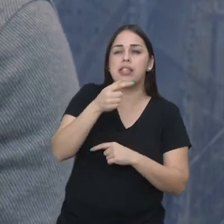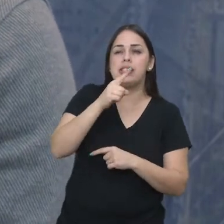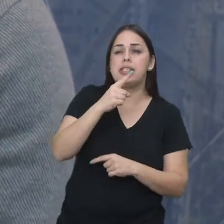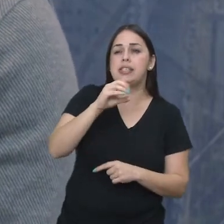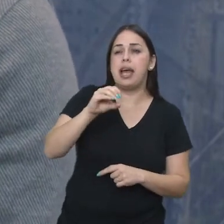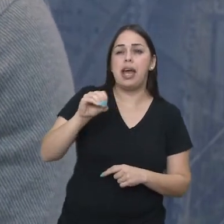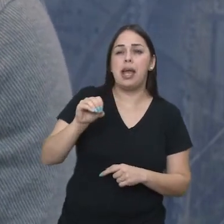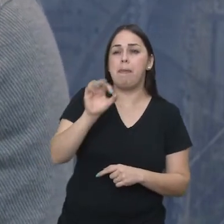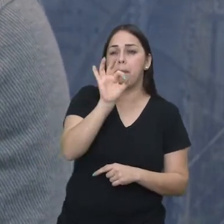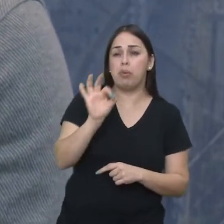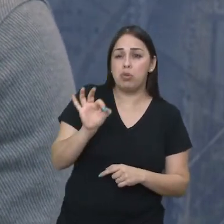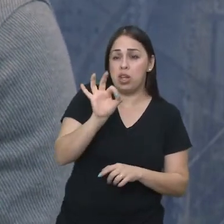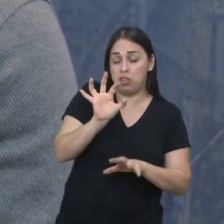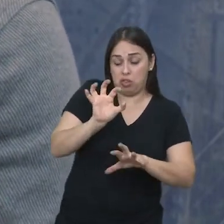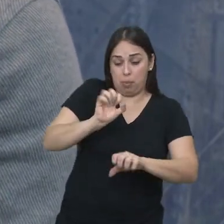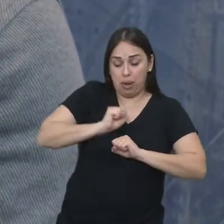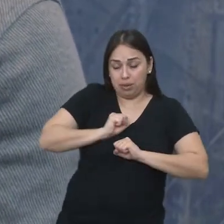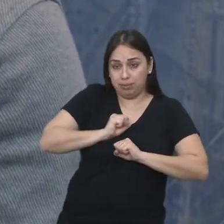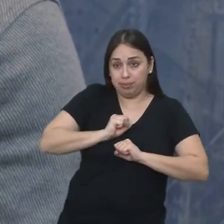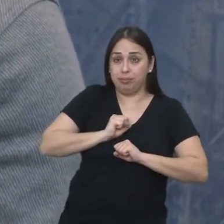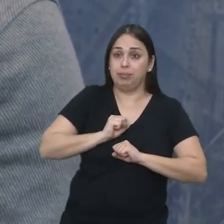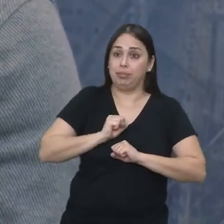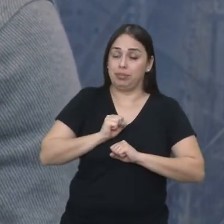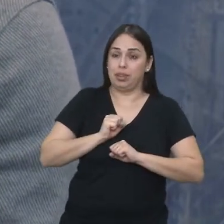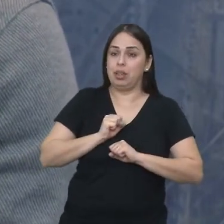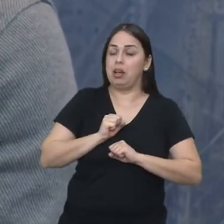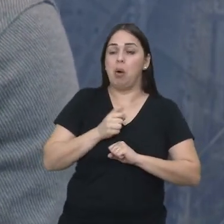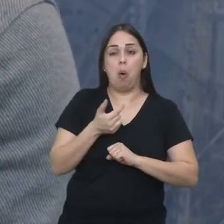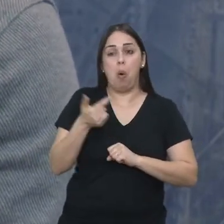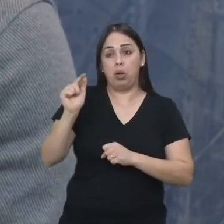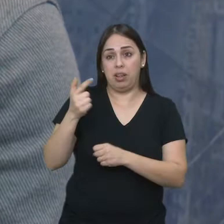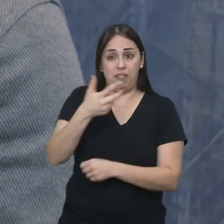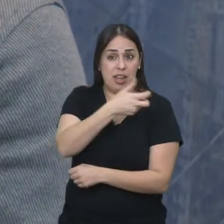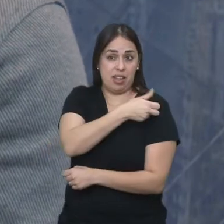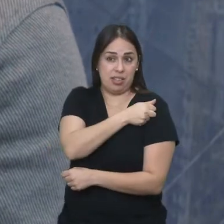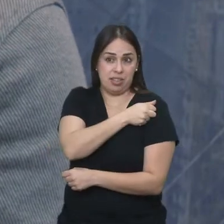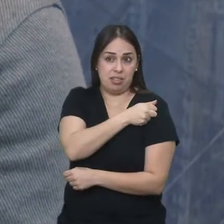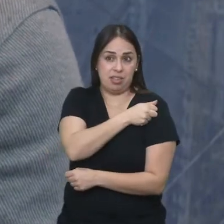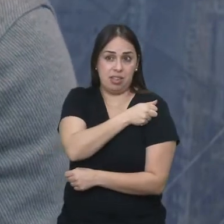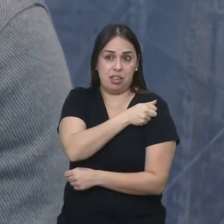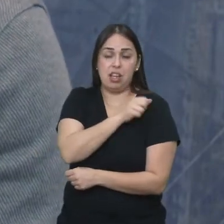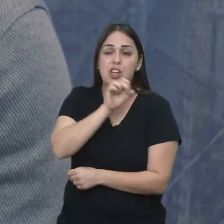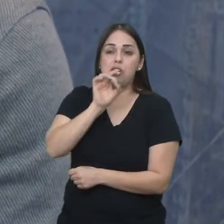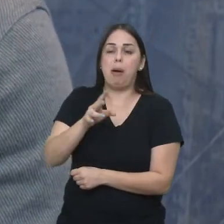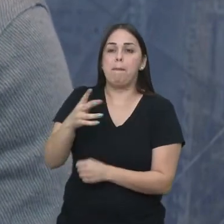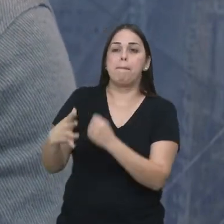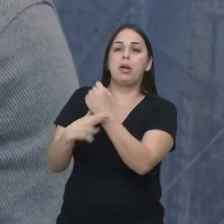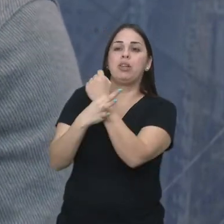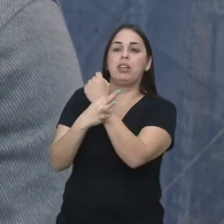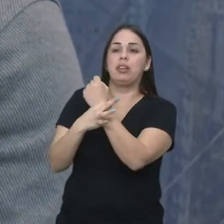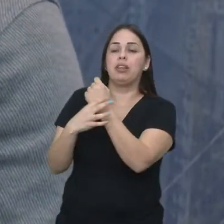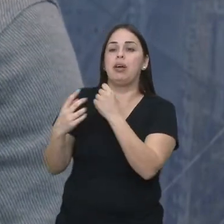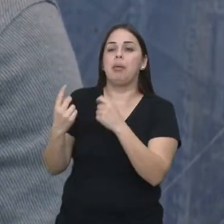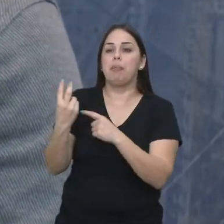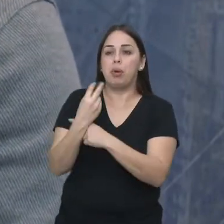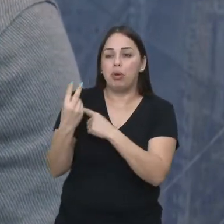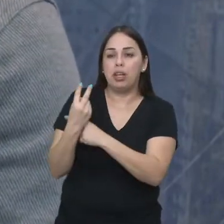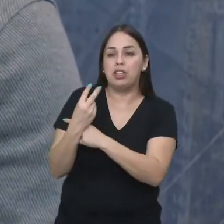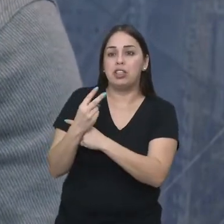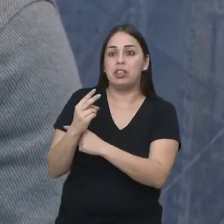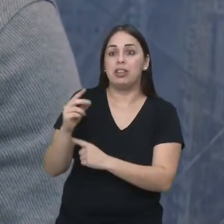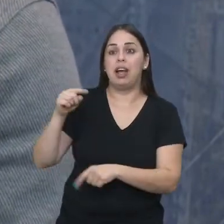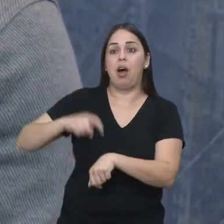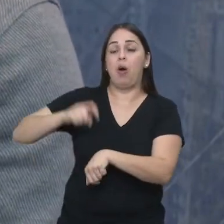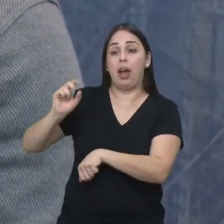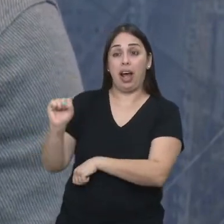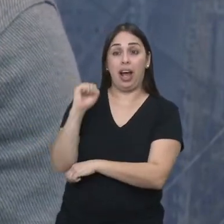pessoa adquirir aquela doença, e outras não, protegem de formas graves da doença, né? As vacinas